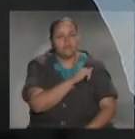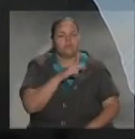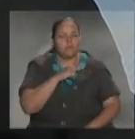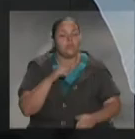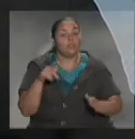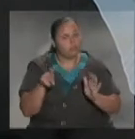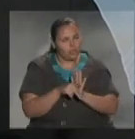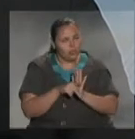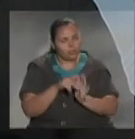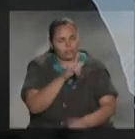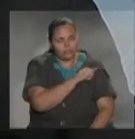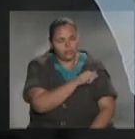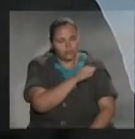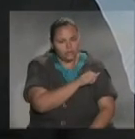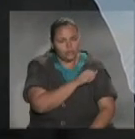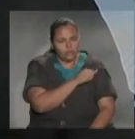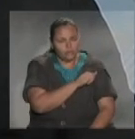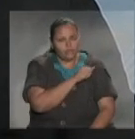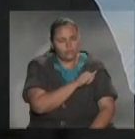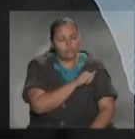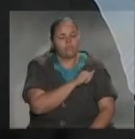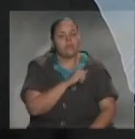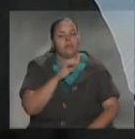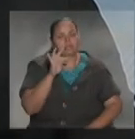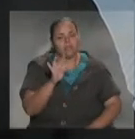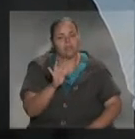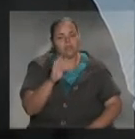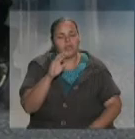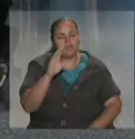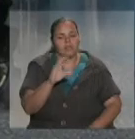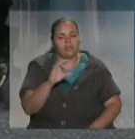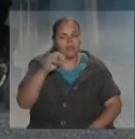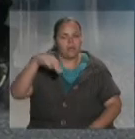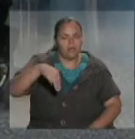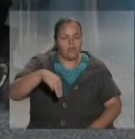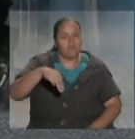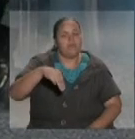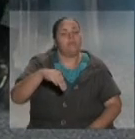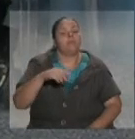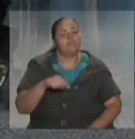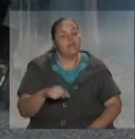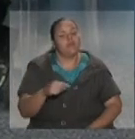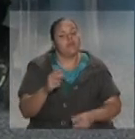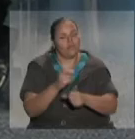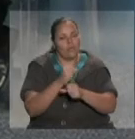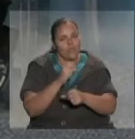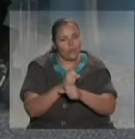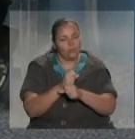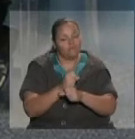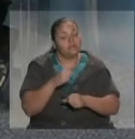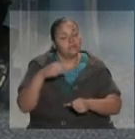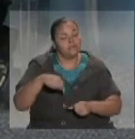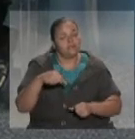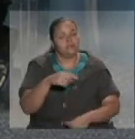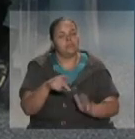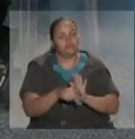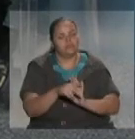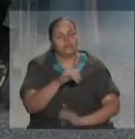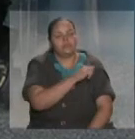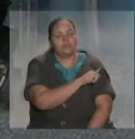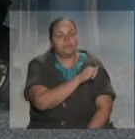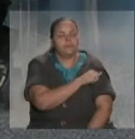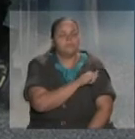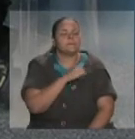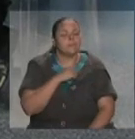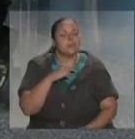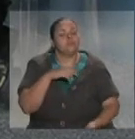o Tribunal de Contas próprio, né? Então, a partir do momento... O TCM, TCM, né? o Tribunal de Contas do município do Rio de Janeiro. Então, a partir